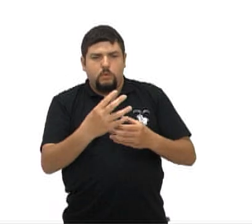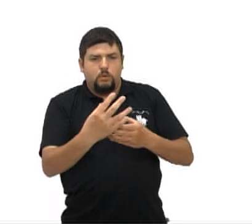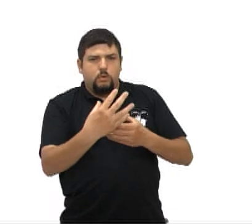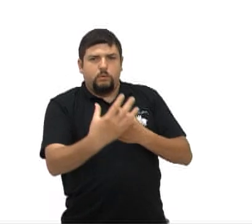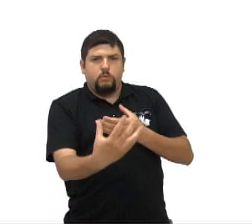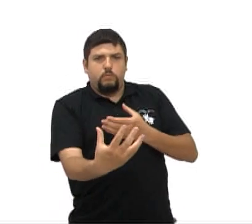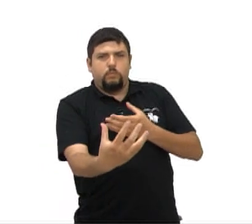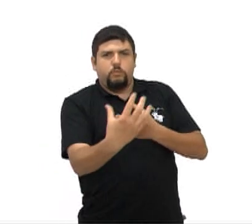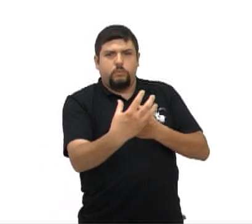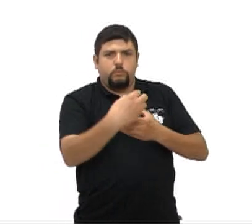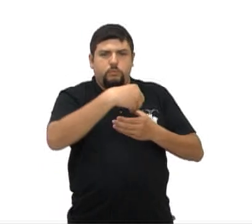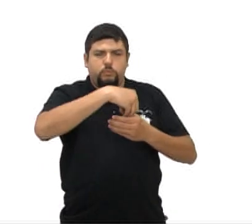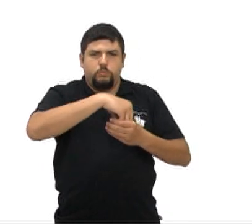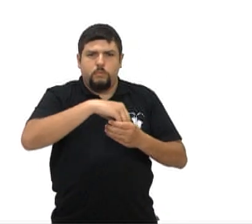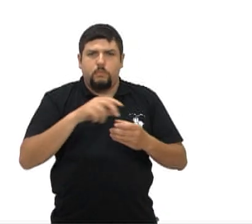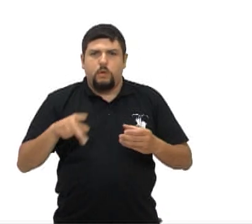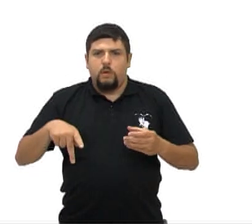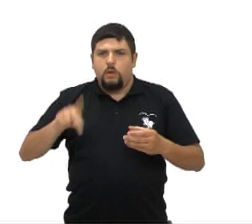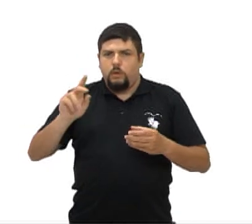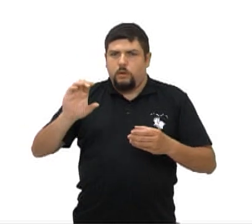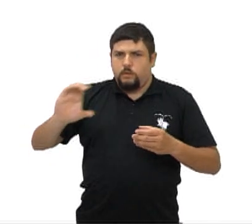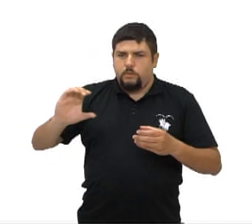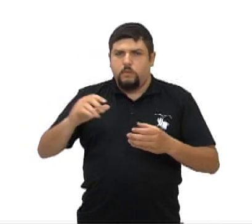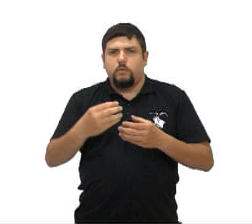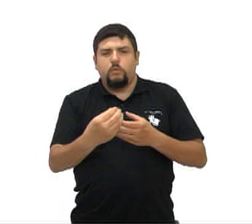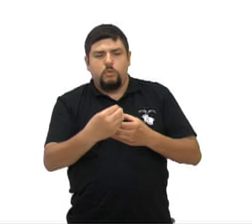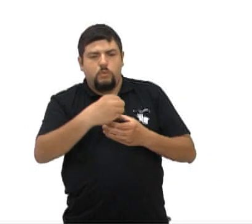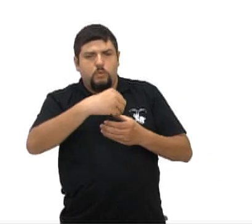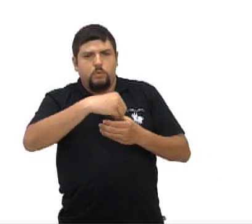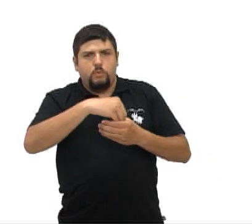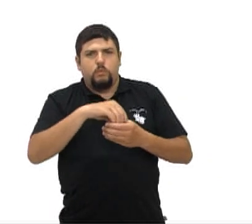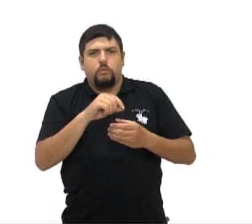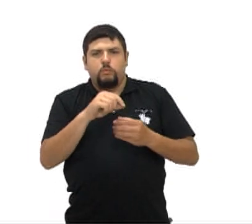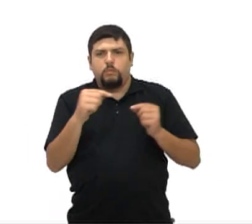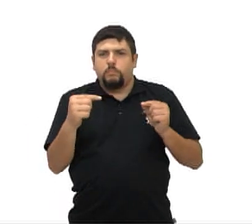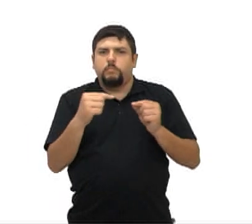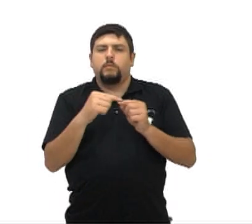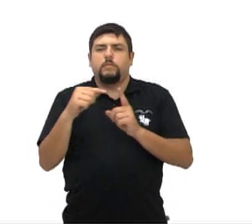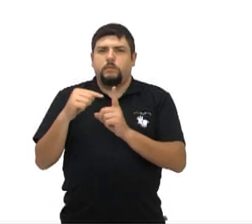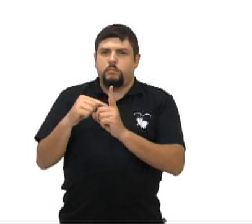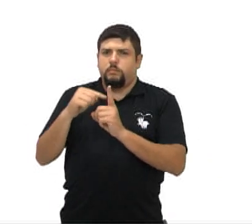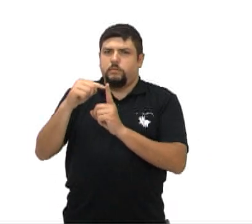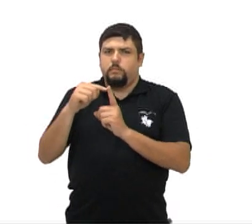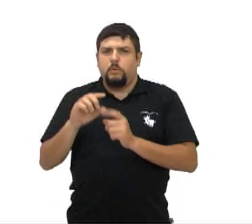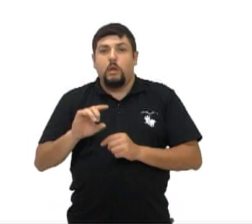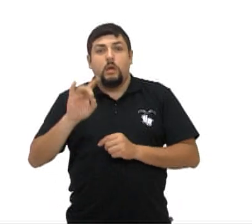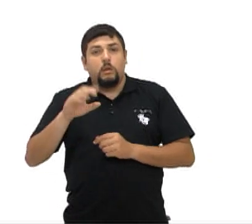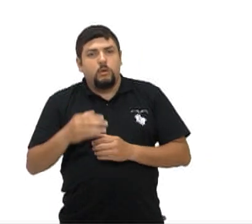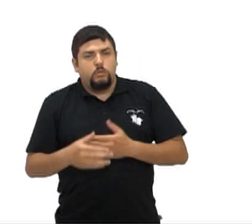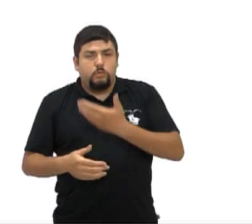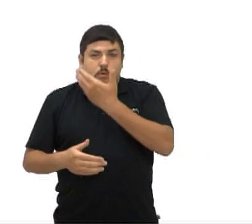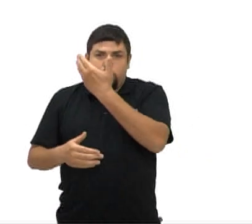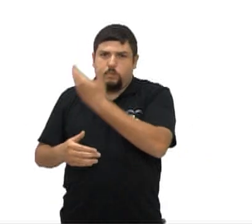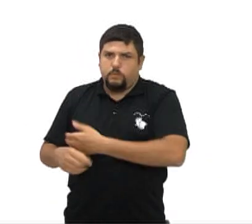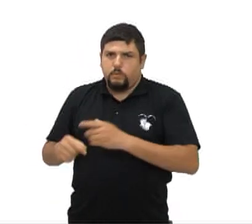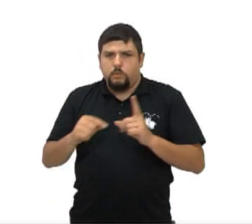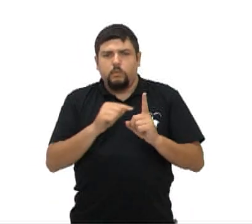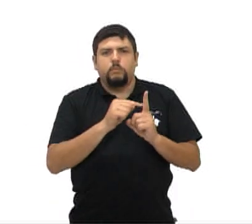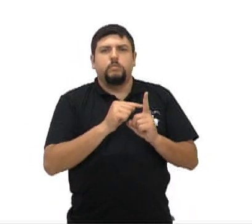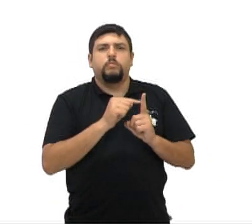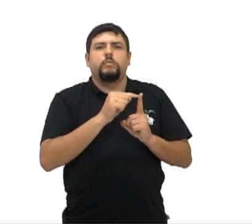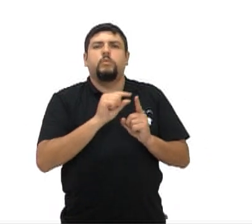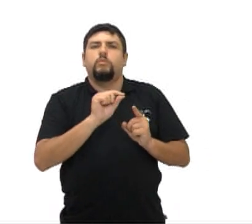O Kc é proporcional à temperatura. Nesse caso, e só nessa alteração de temperatura, é que eu vou ter